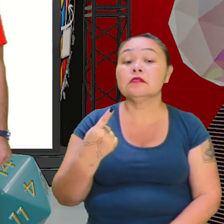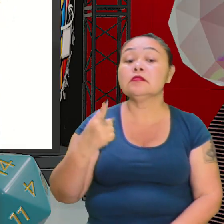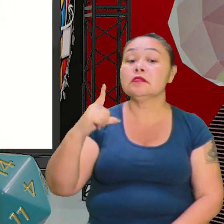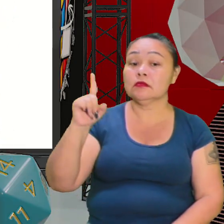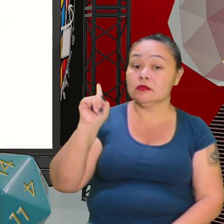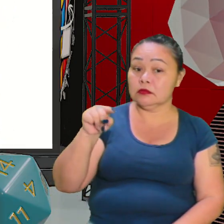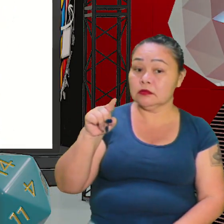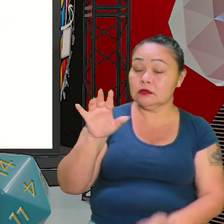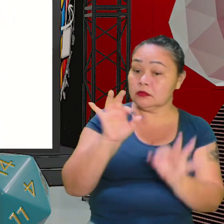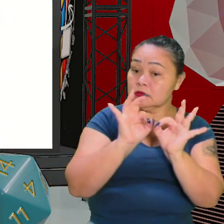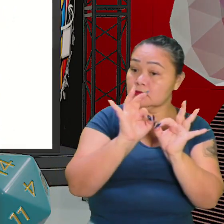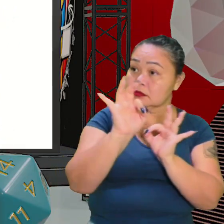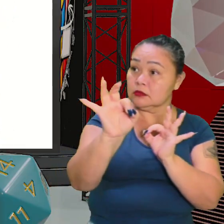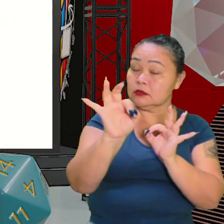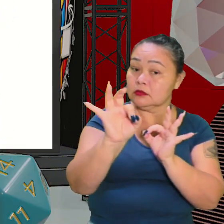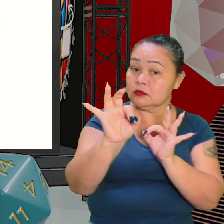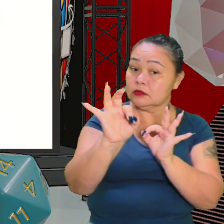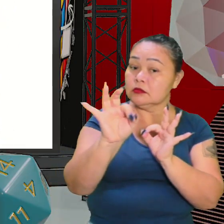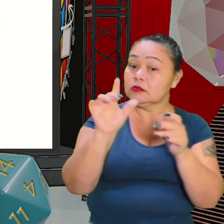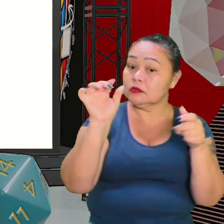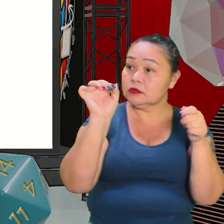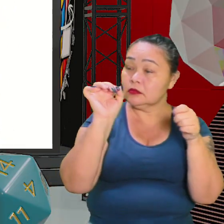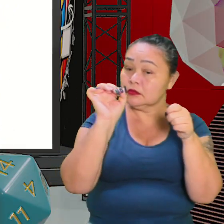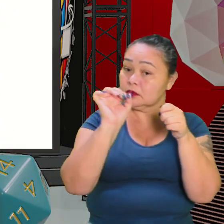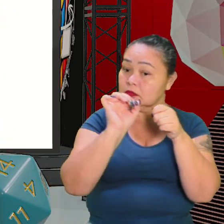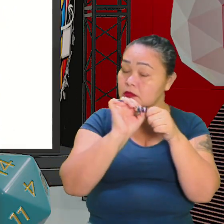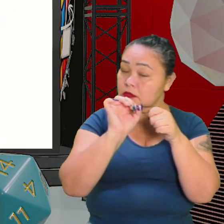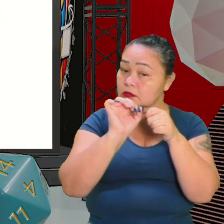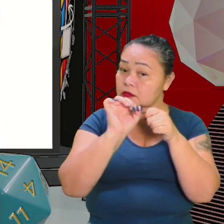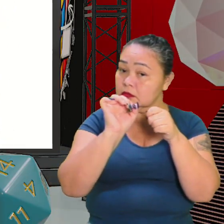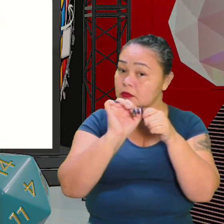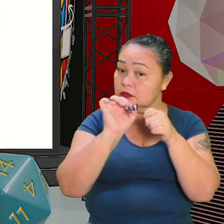que essas medições, elas são feitas de